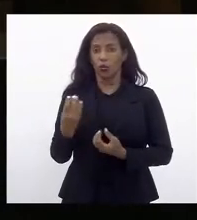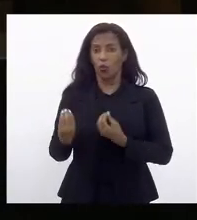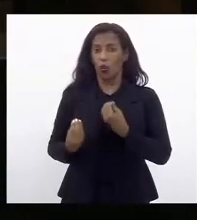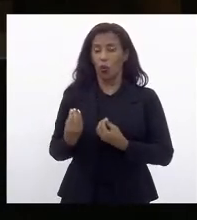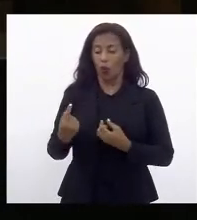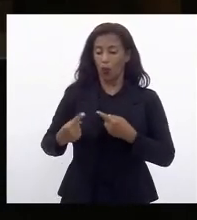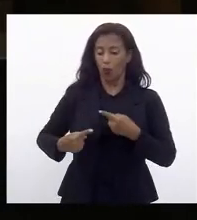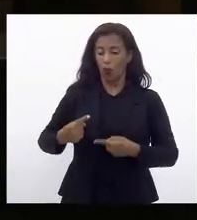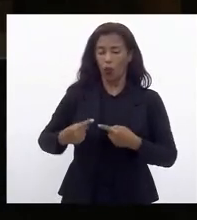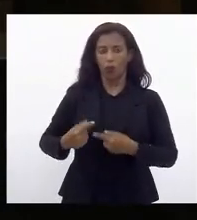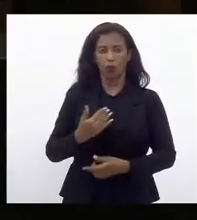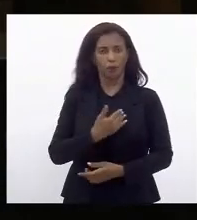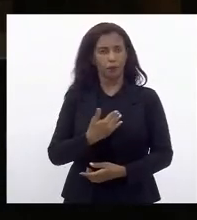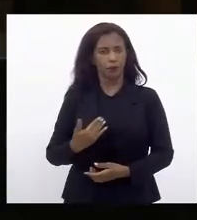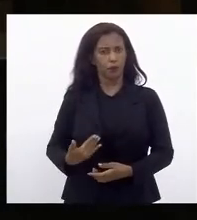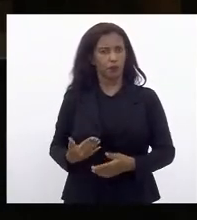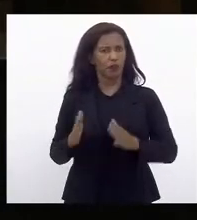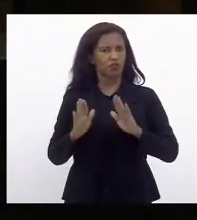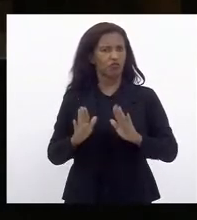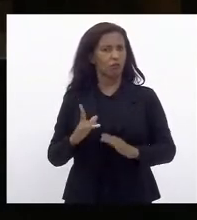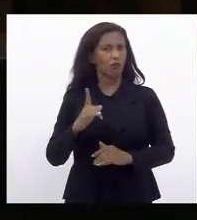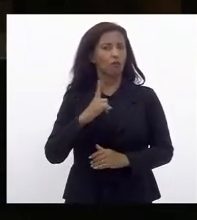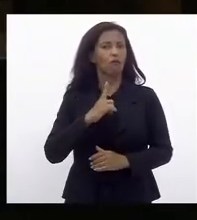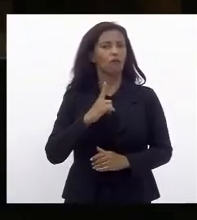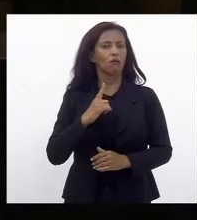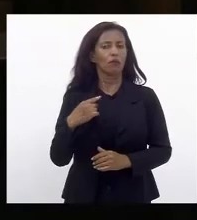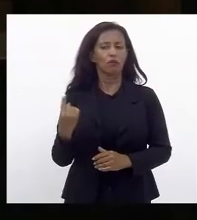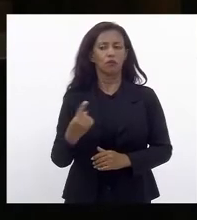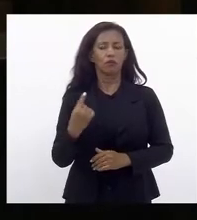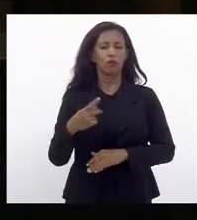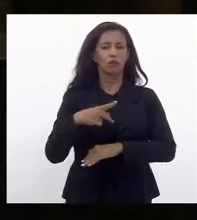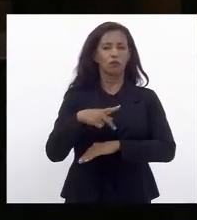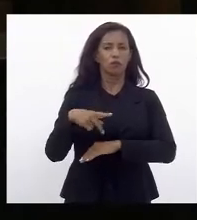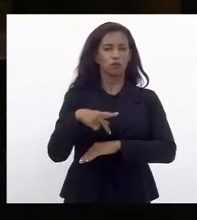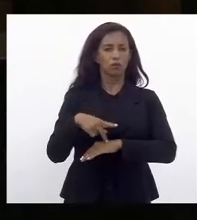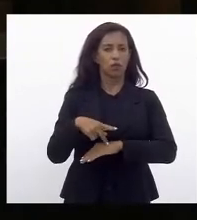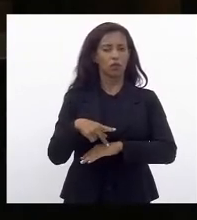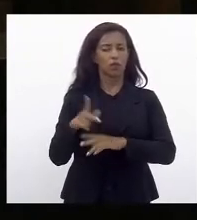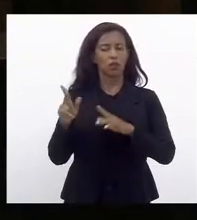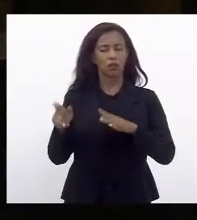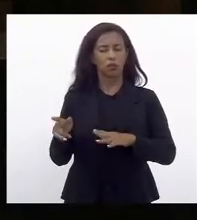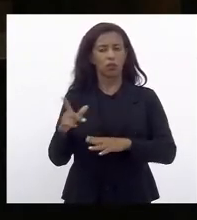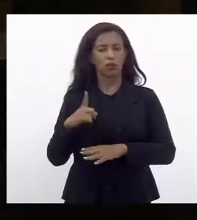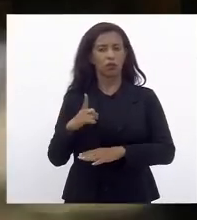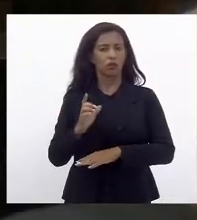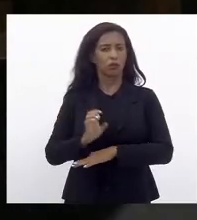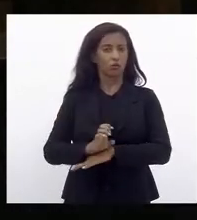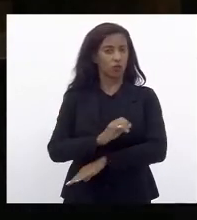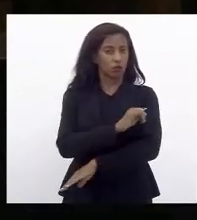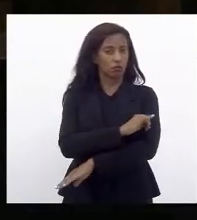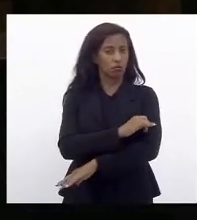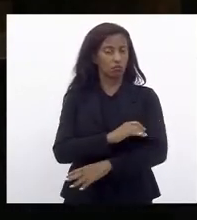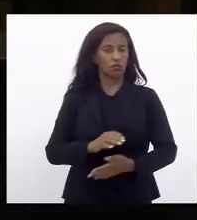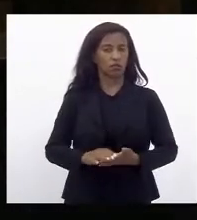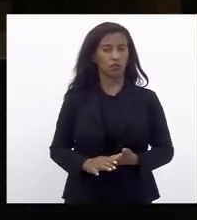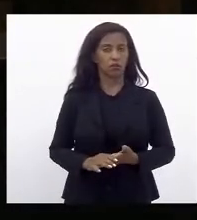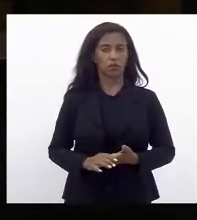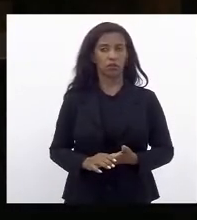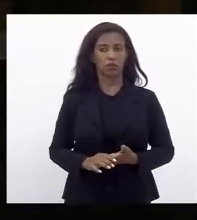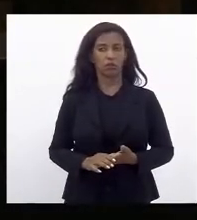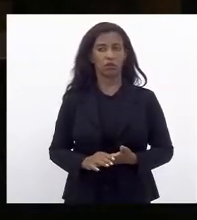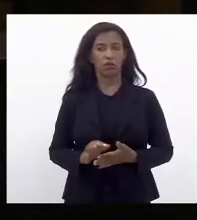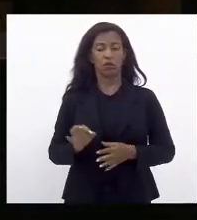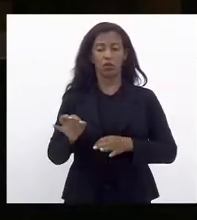política pública, ela já existiu no nosso país, já existiu no estado do Rio de Janeiro, de forma